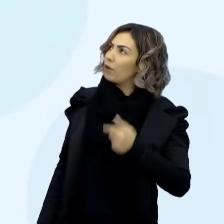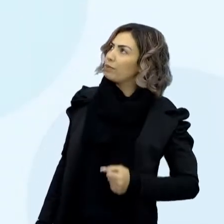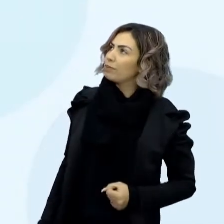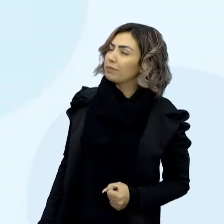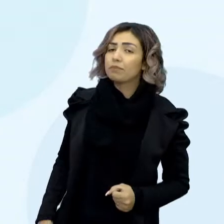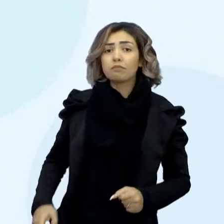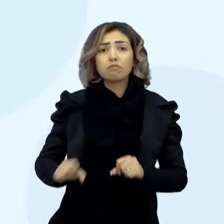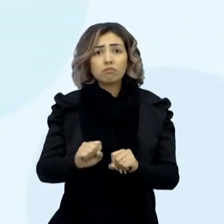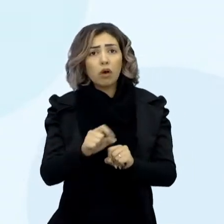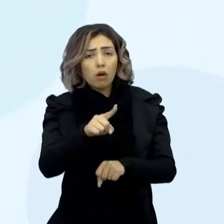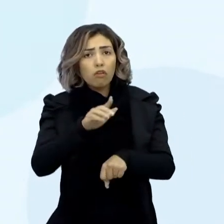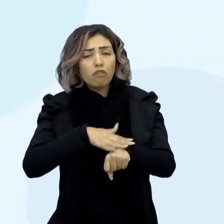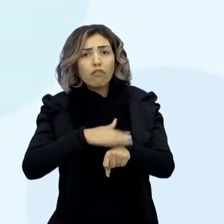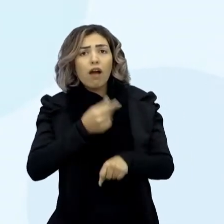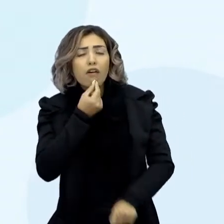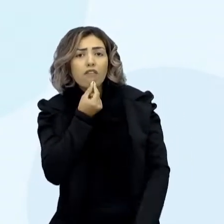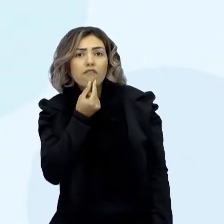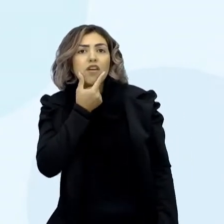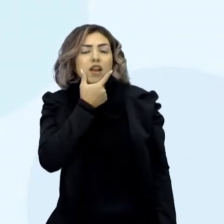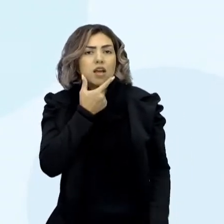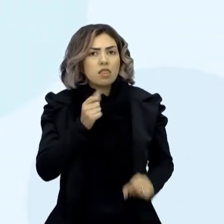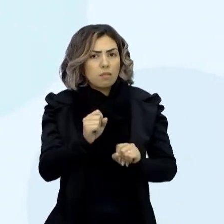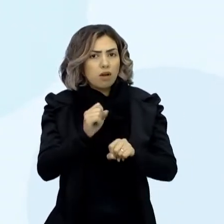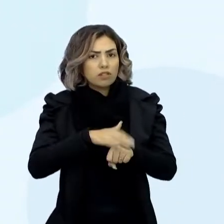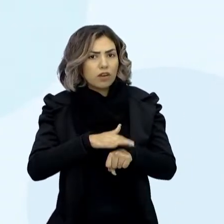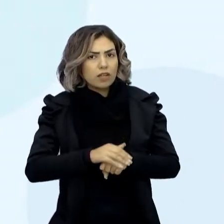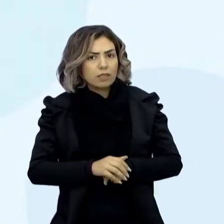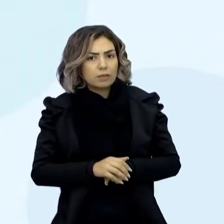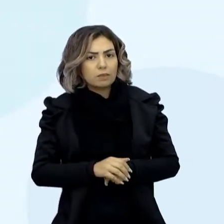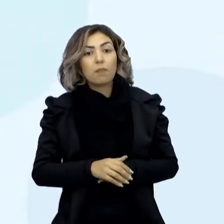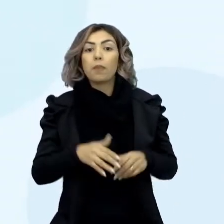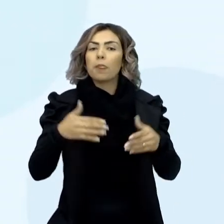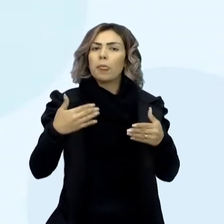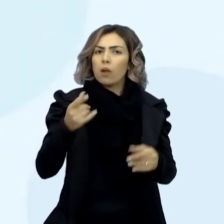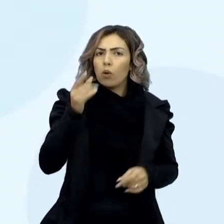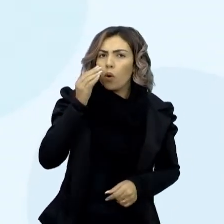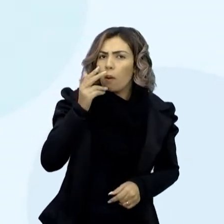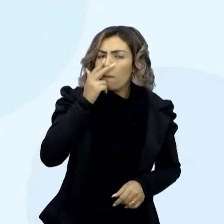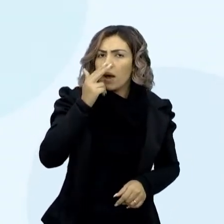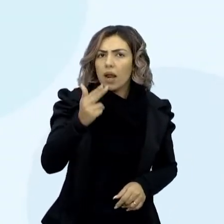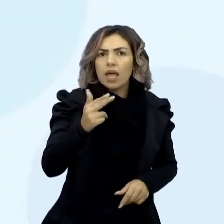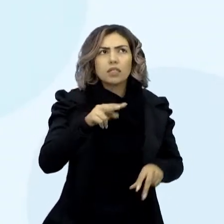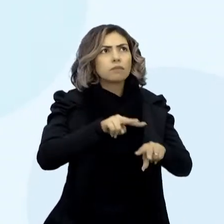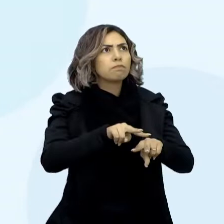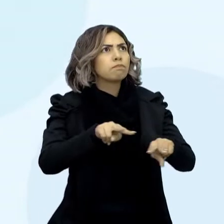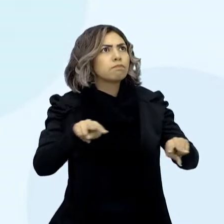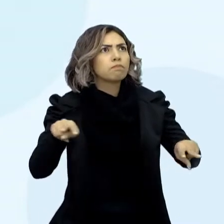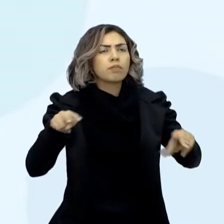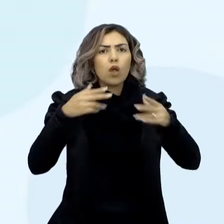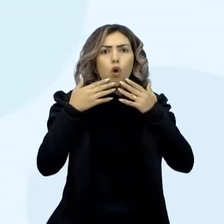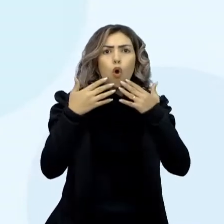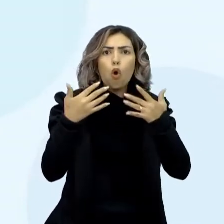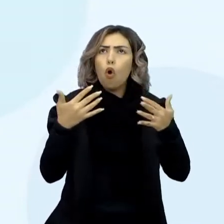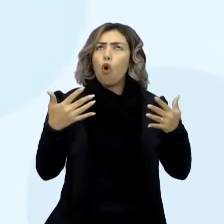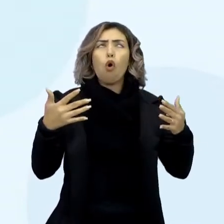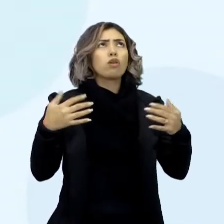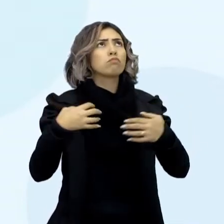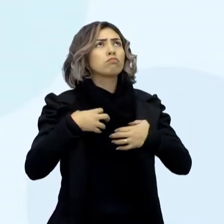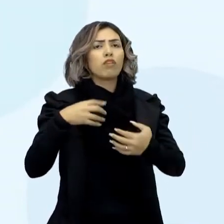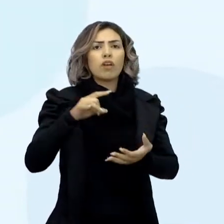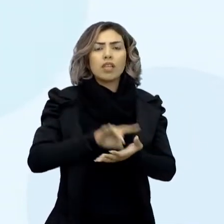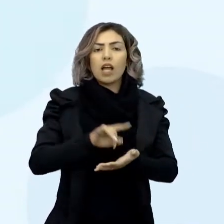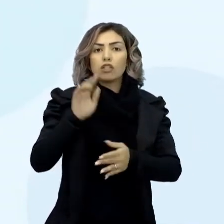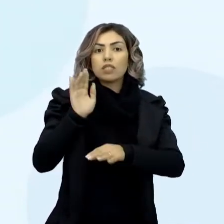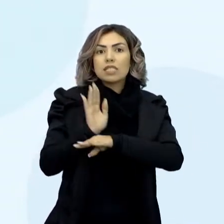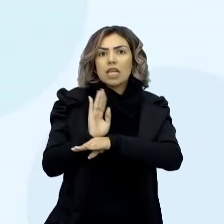as honras de hoje? É curioso como as cores do mundo real parecem muito mais reais quando vistas no cinema.